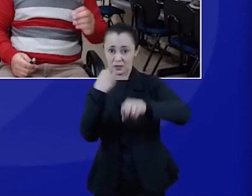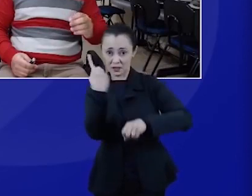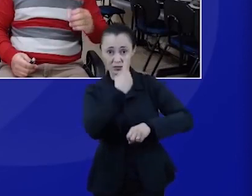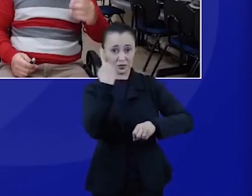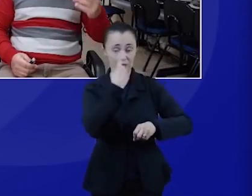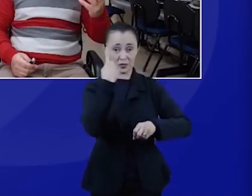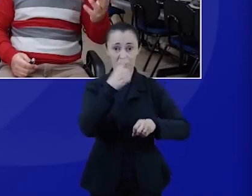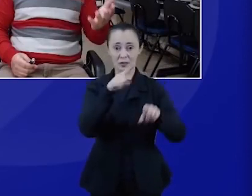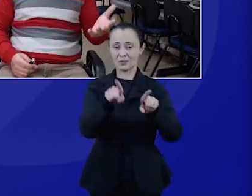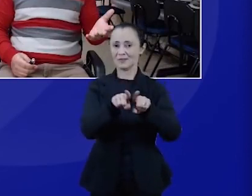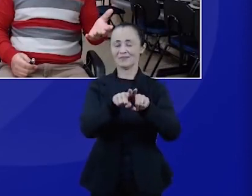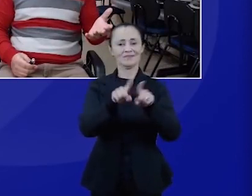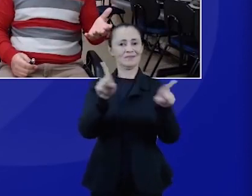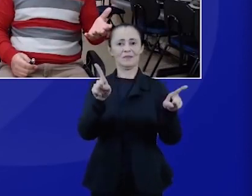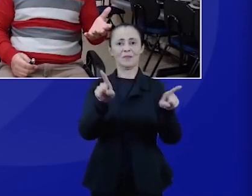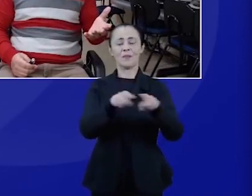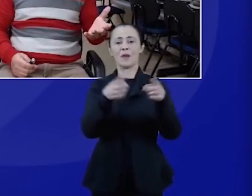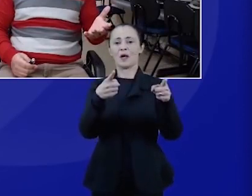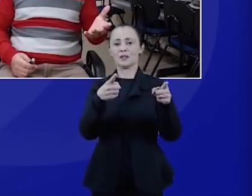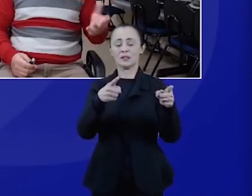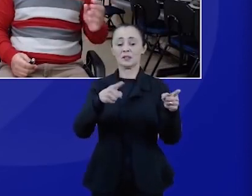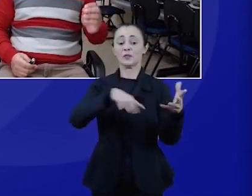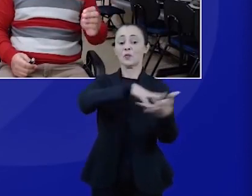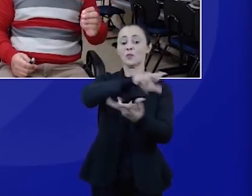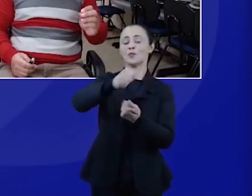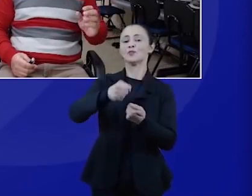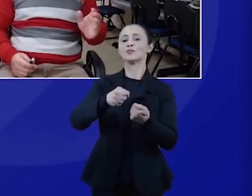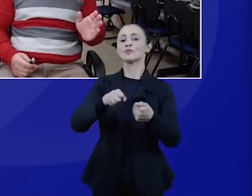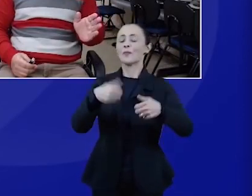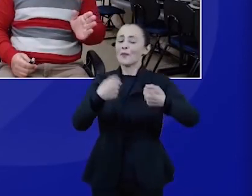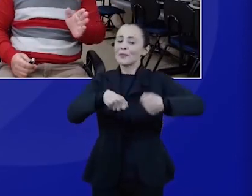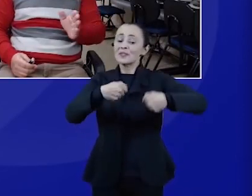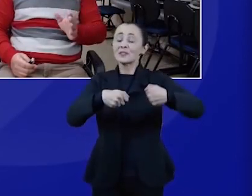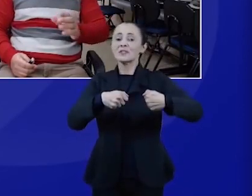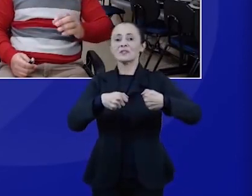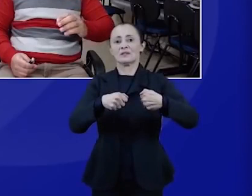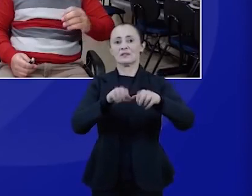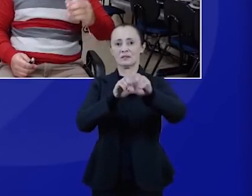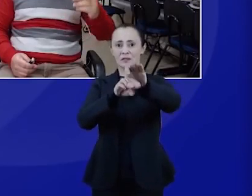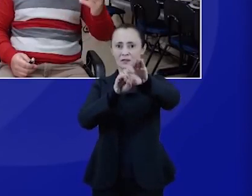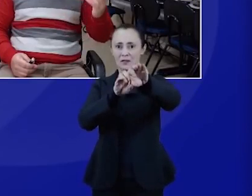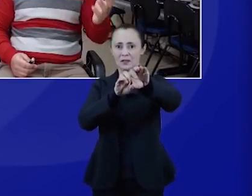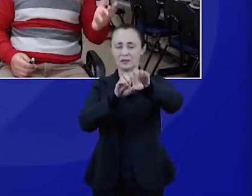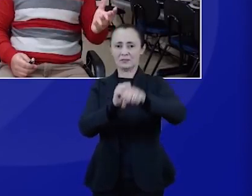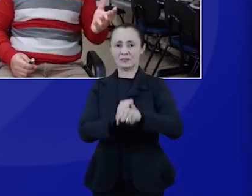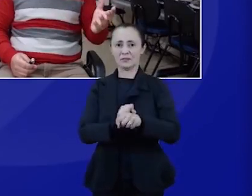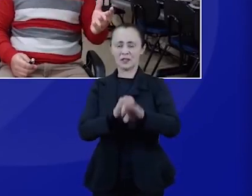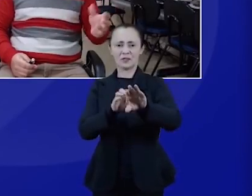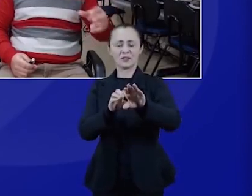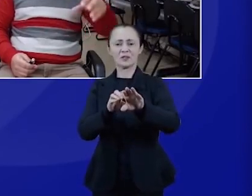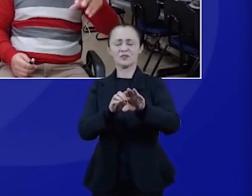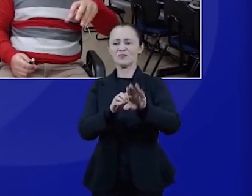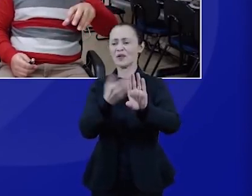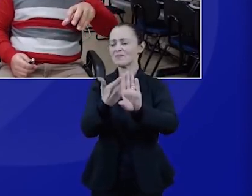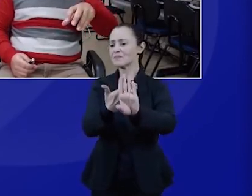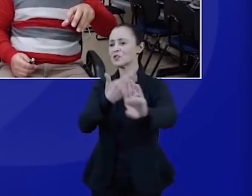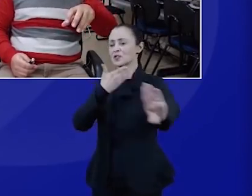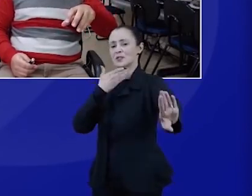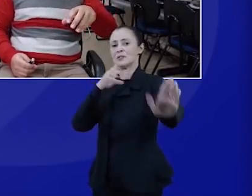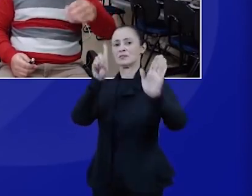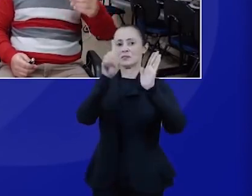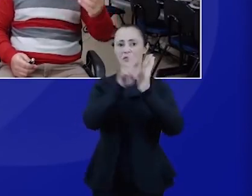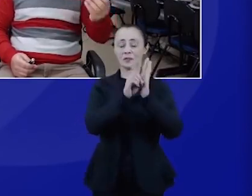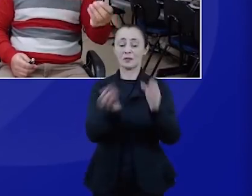ela tampouco o mundo se transforma. A educação, ela não pode ser vista longe dos outros direitos. E dentro